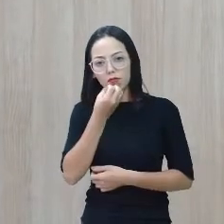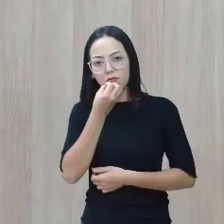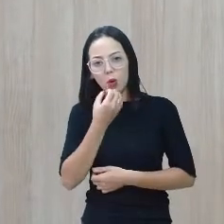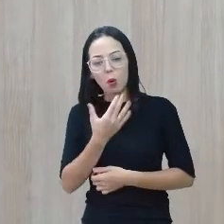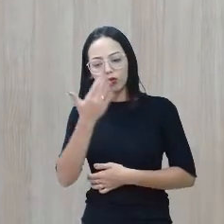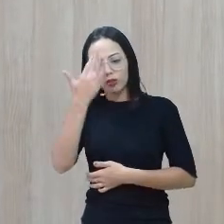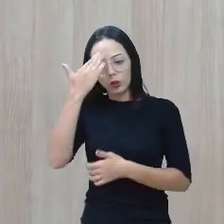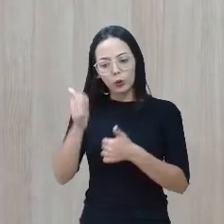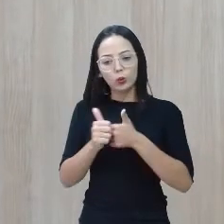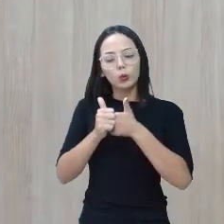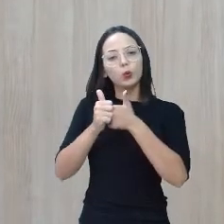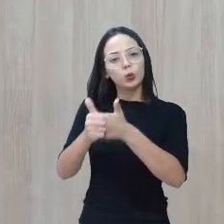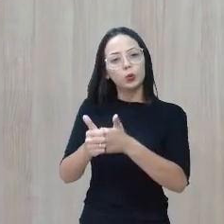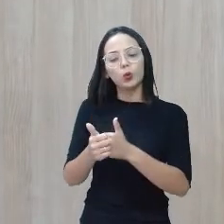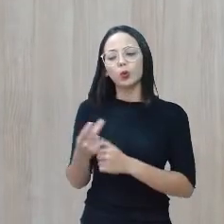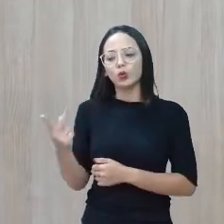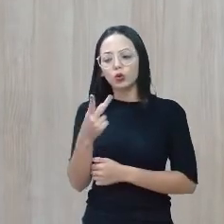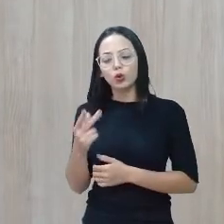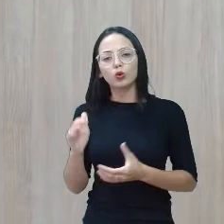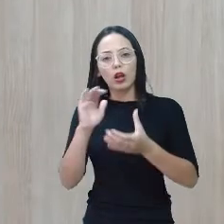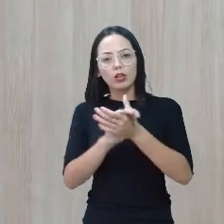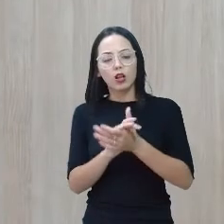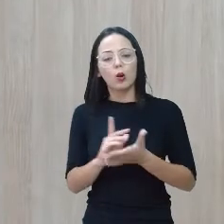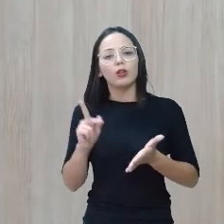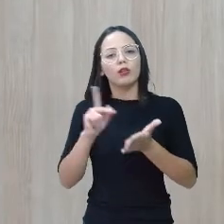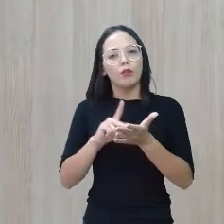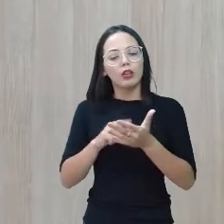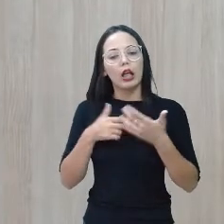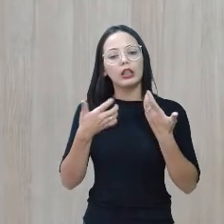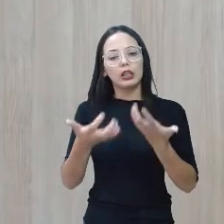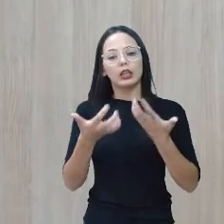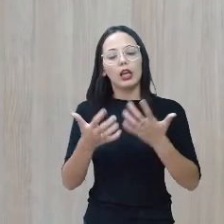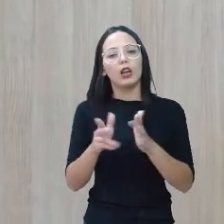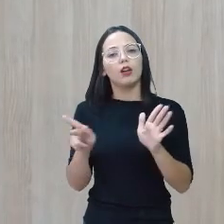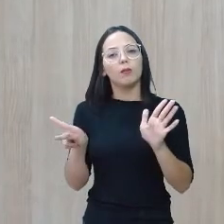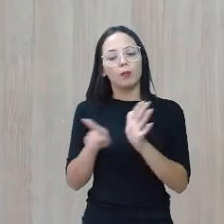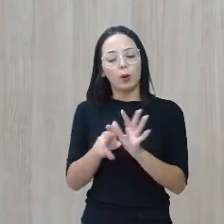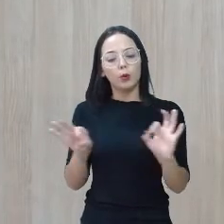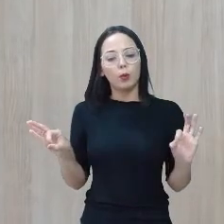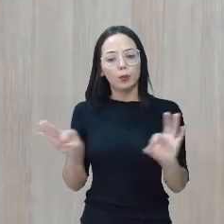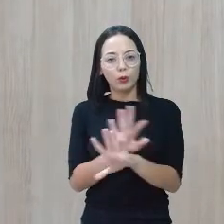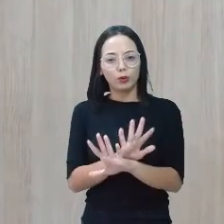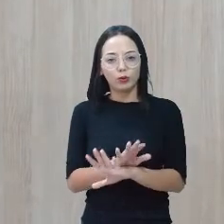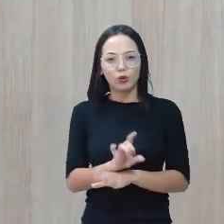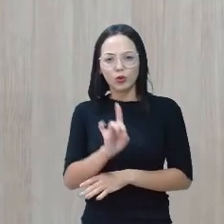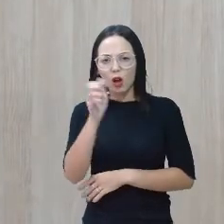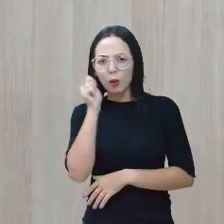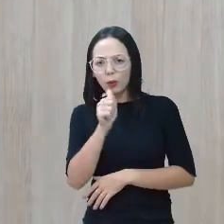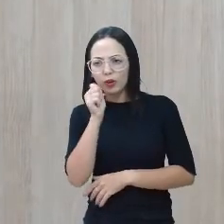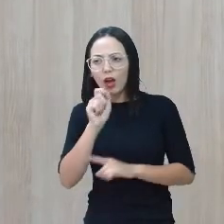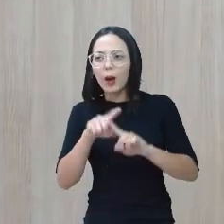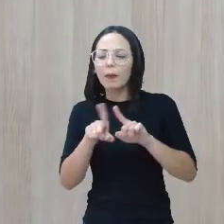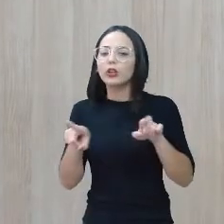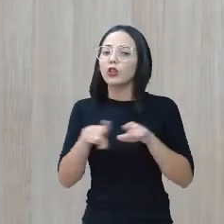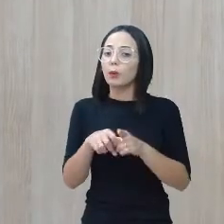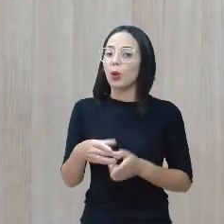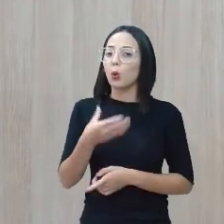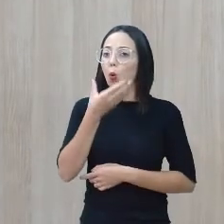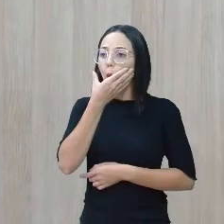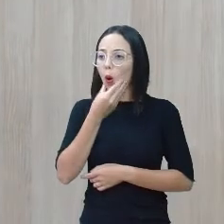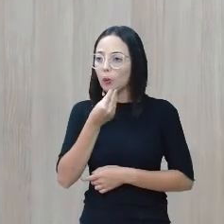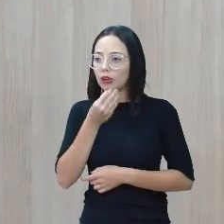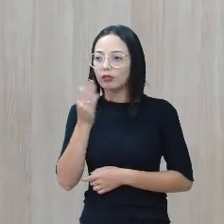não é? Que os dois, o casal realmente queira e esteja preparado, não só a mulher, mas o homem